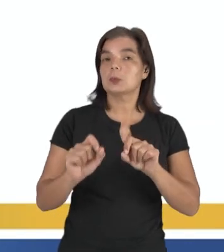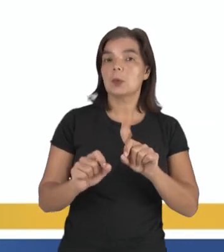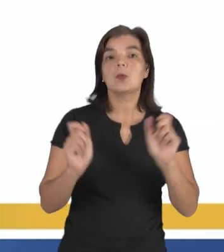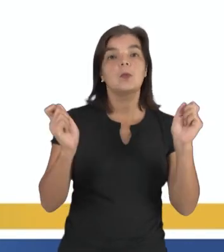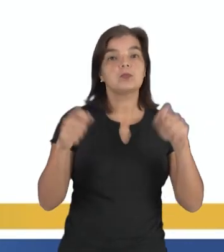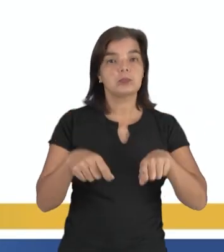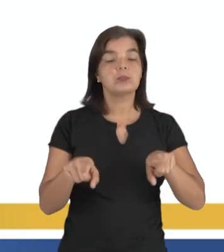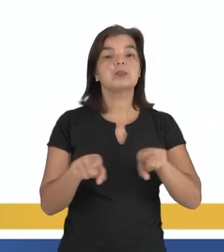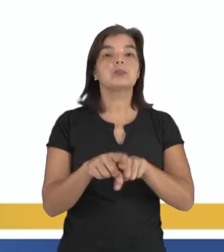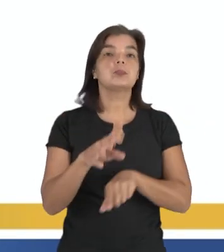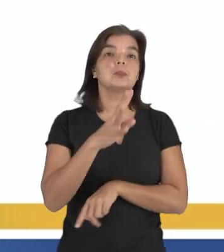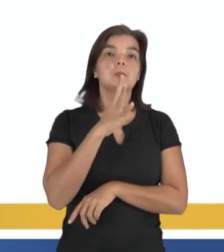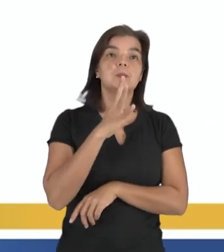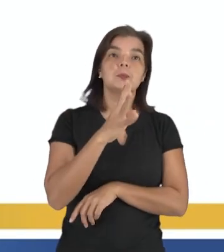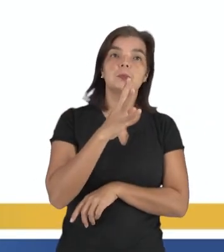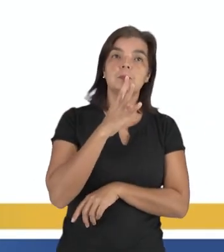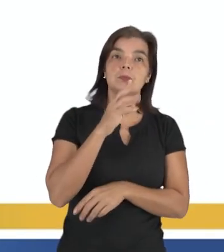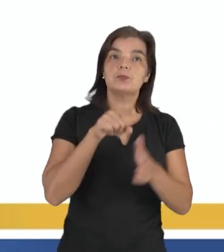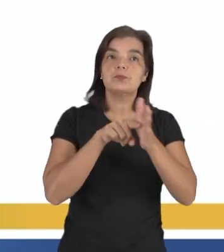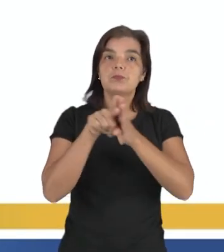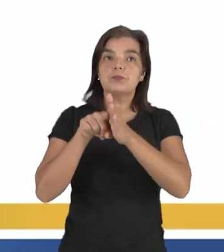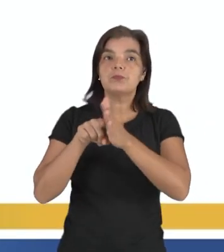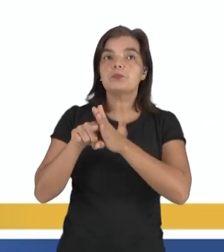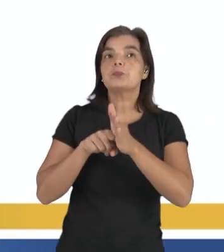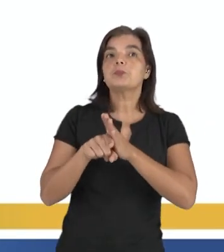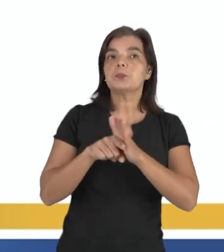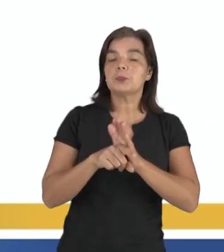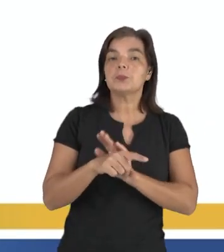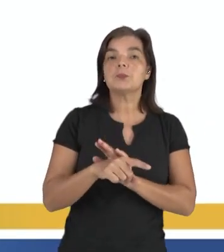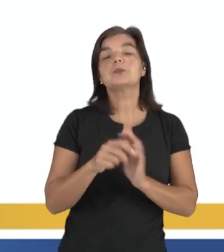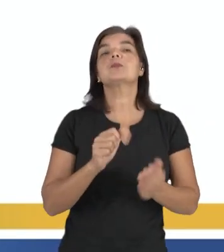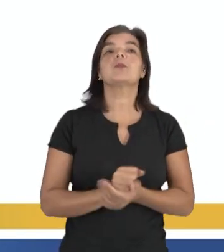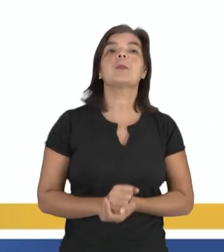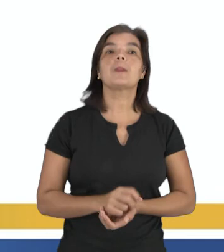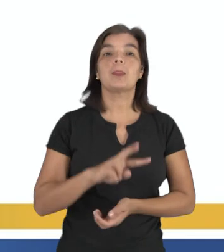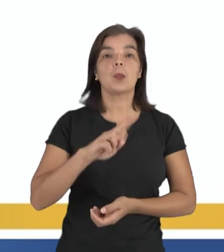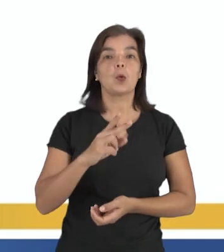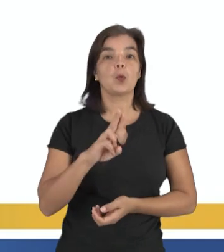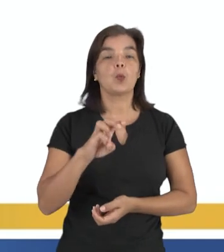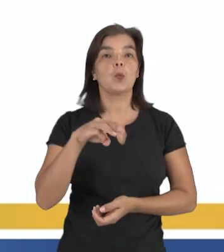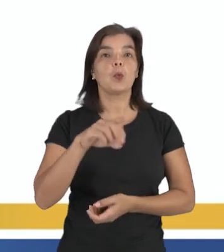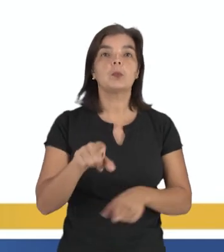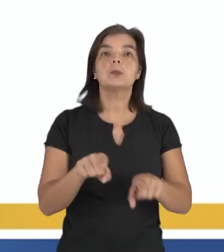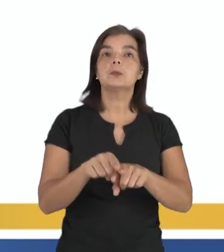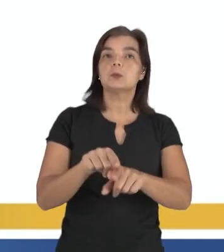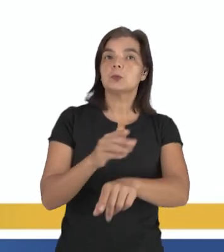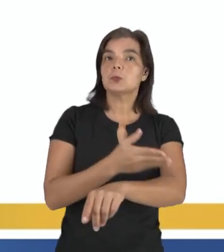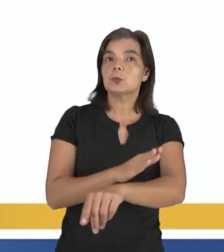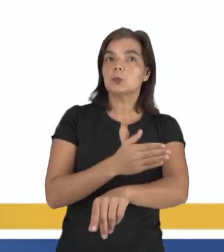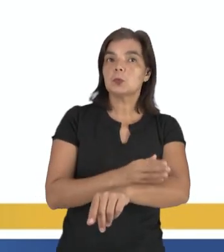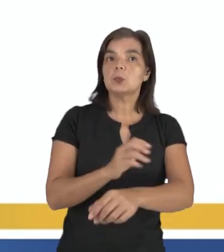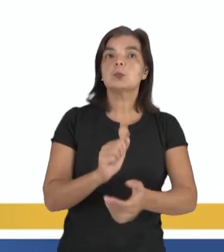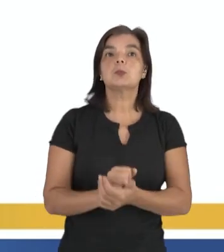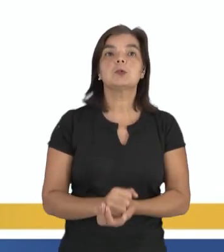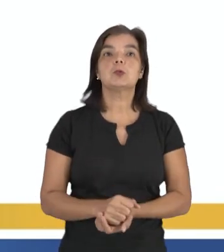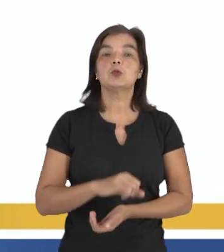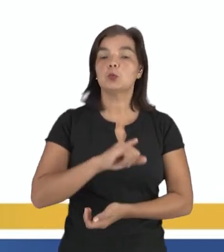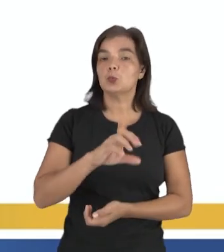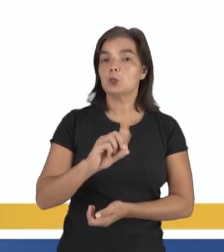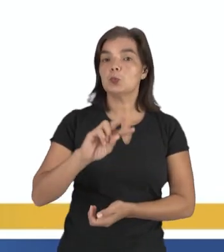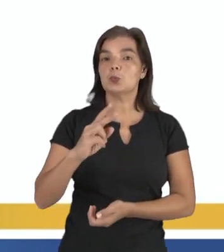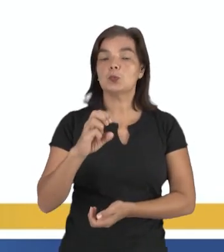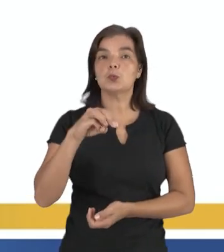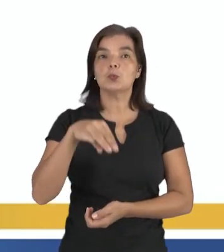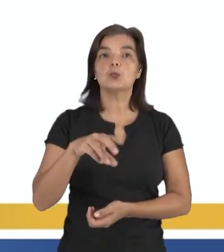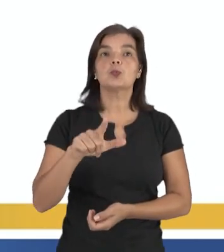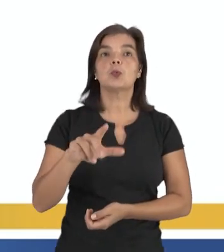a possibilidade de conhecer, que é a investigação sobre o conhecimento de David Hume, o ensaio sobre o entendimento humano de John Locke, as